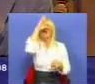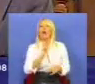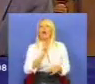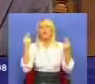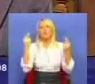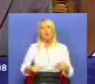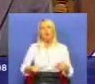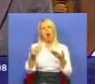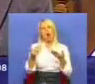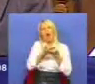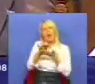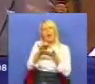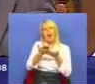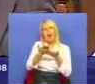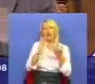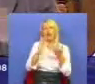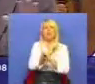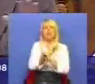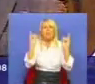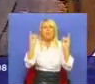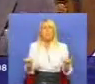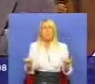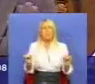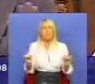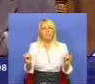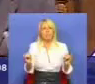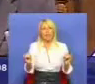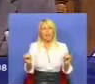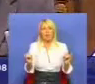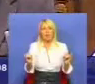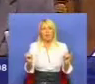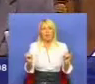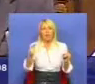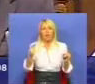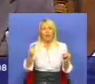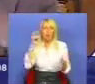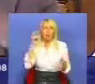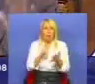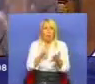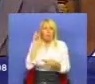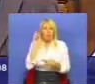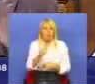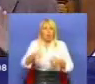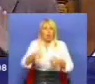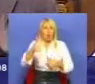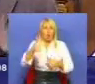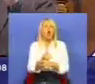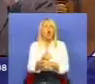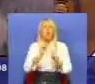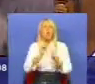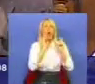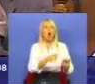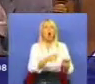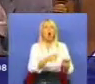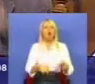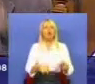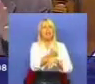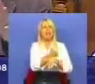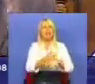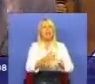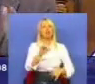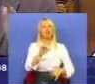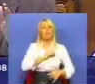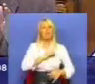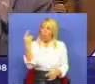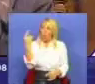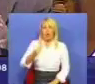faz negócios impossíveis do ponto de vista concorrencial? Porque é que só entrega a setores privados? A sua única preocupação é